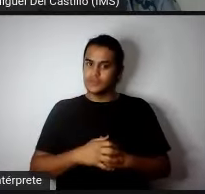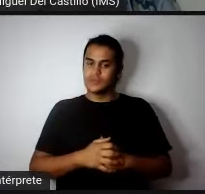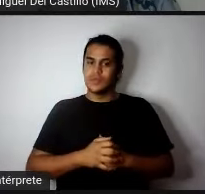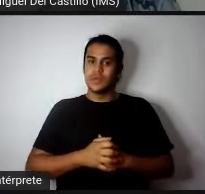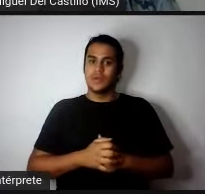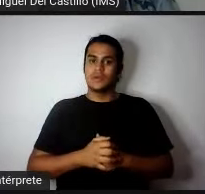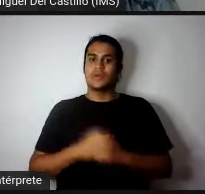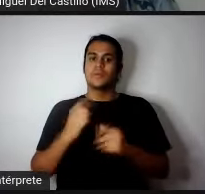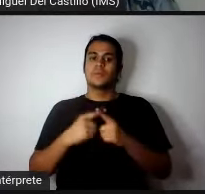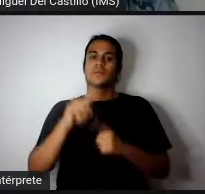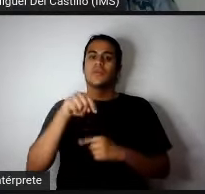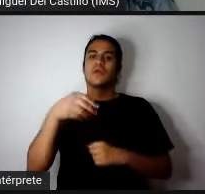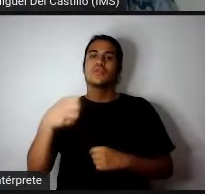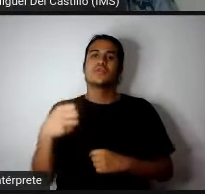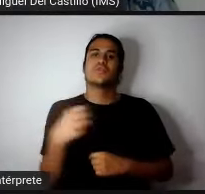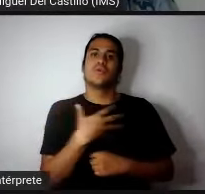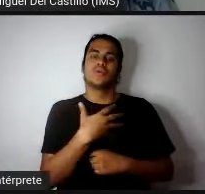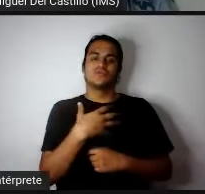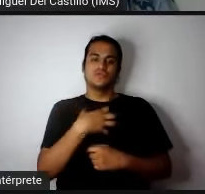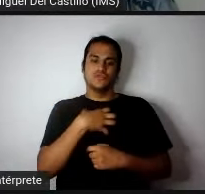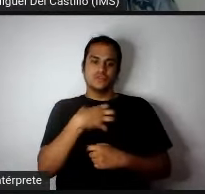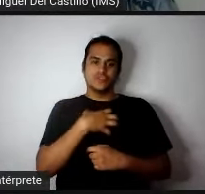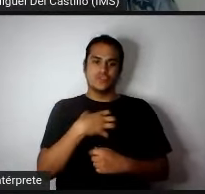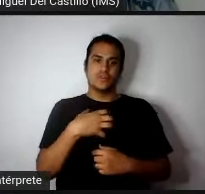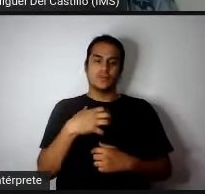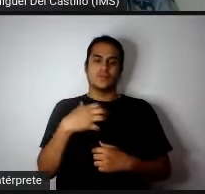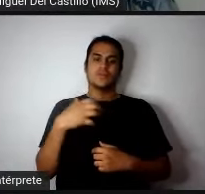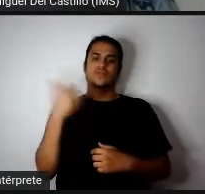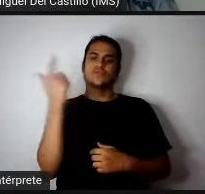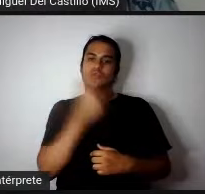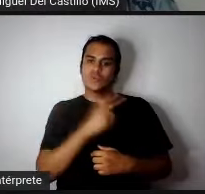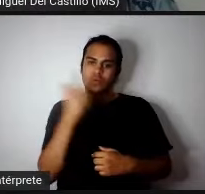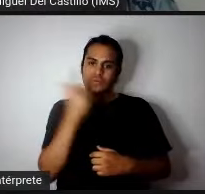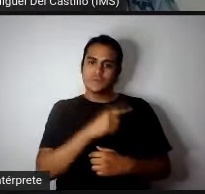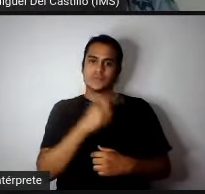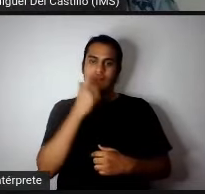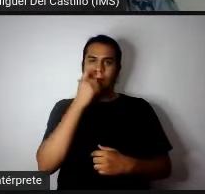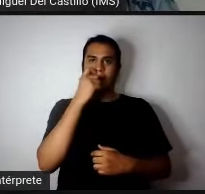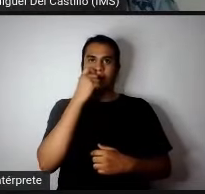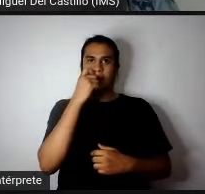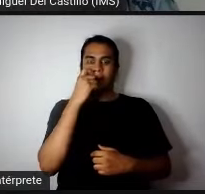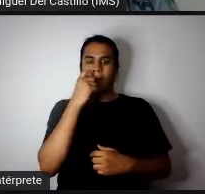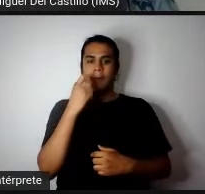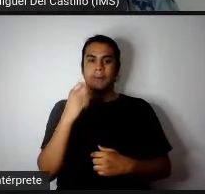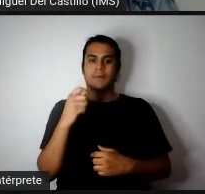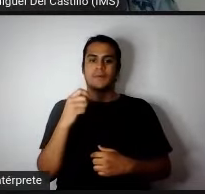outra maneira de chegar.